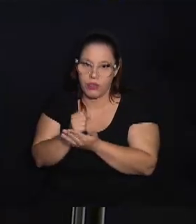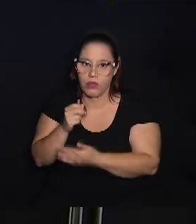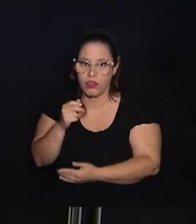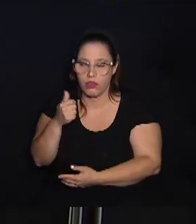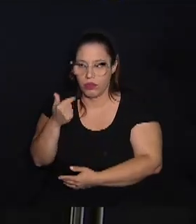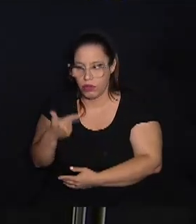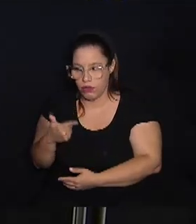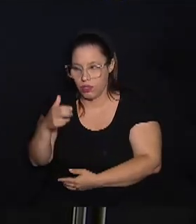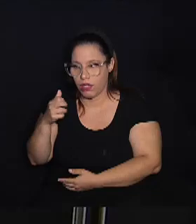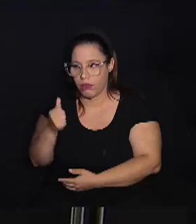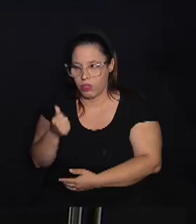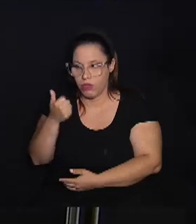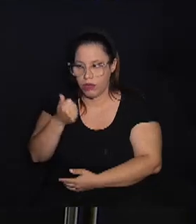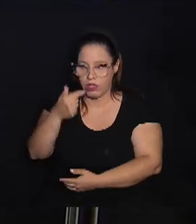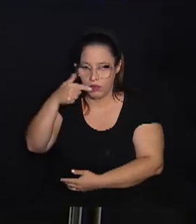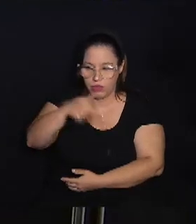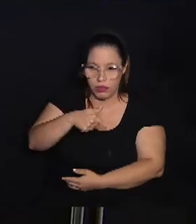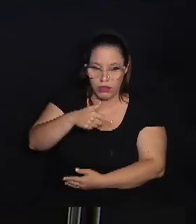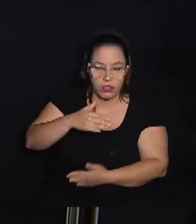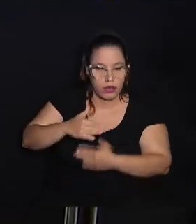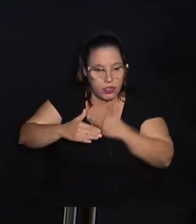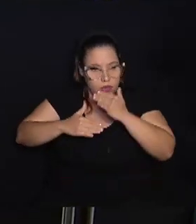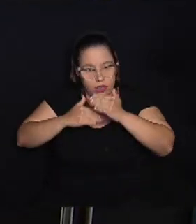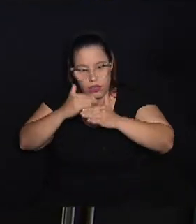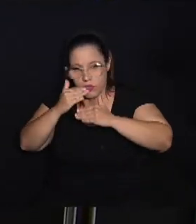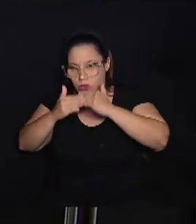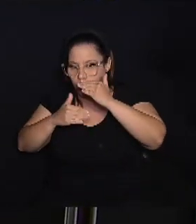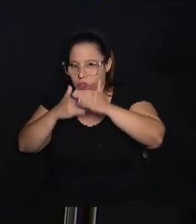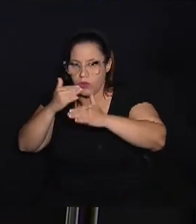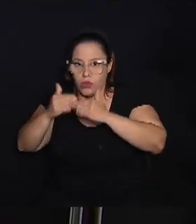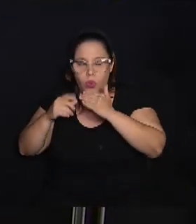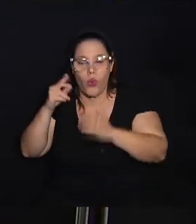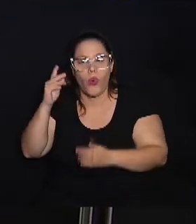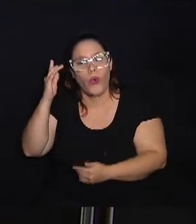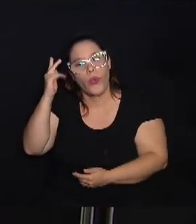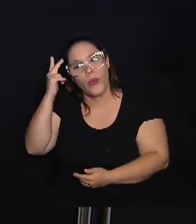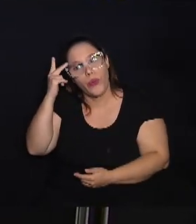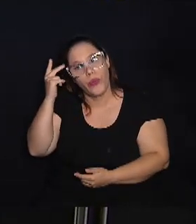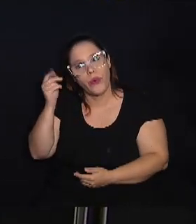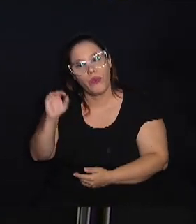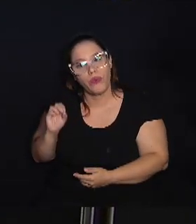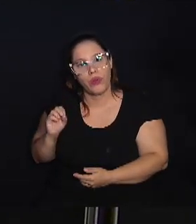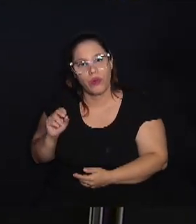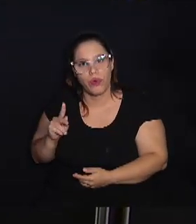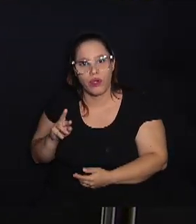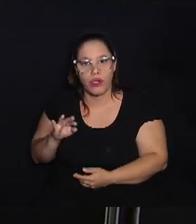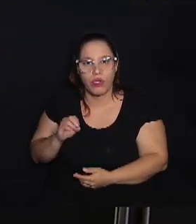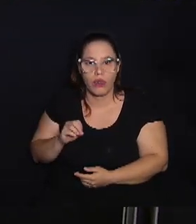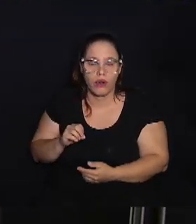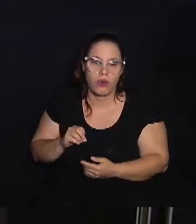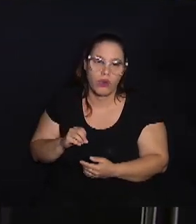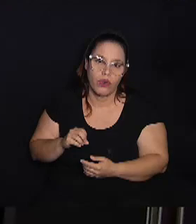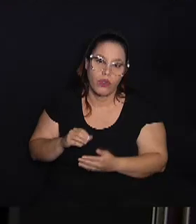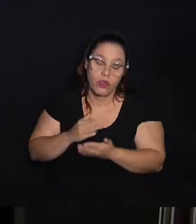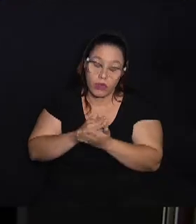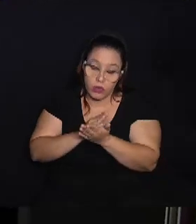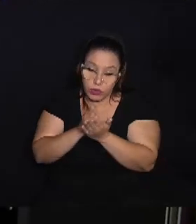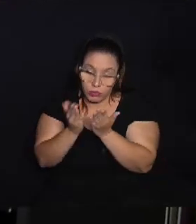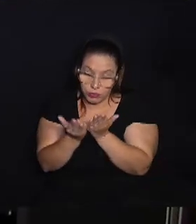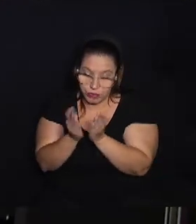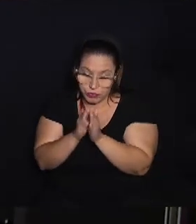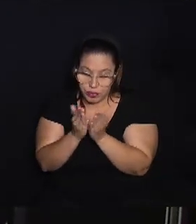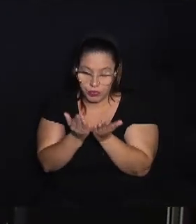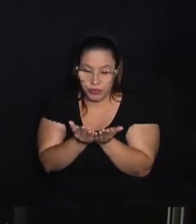aí, por conta disso, a gente começou a desenvolver vários outros livros, né? E aí alguns livros coletivos, e aí a gente começou a